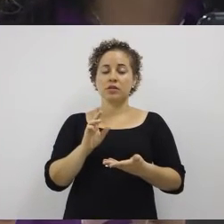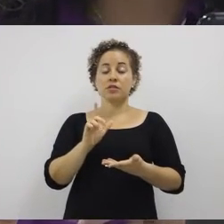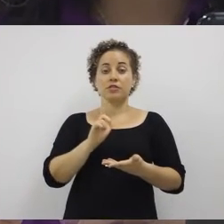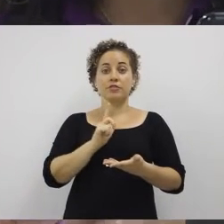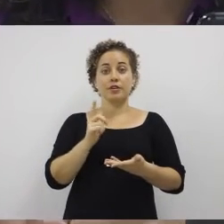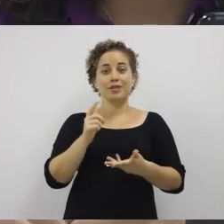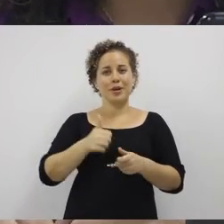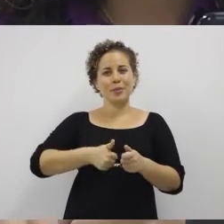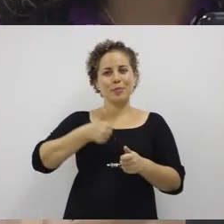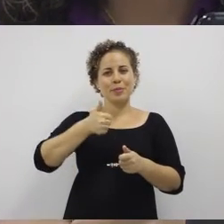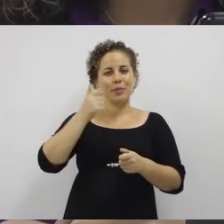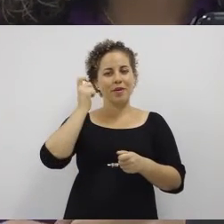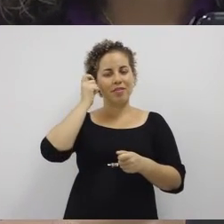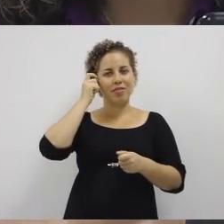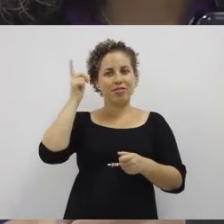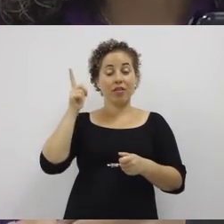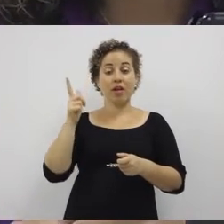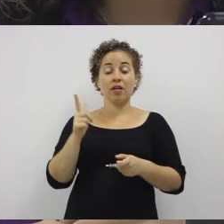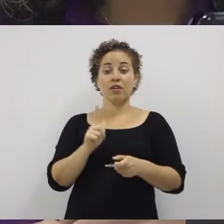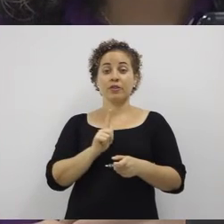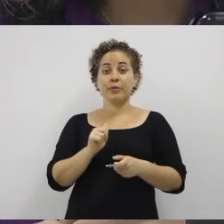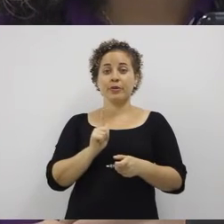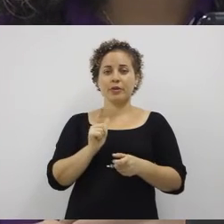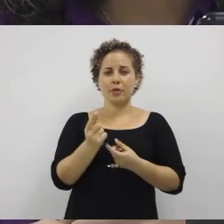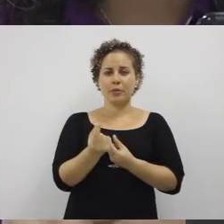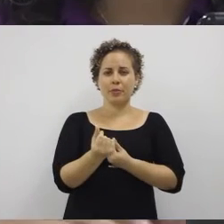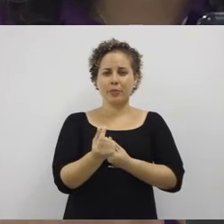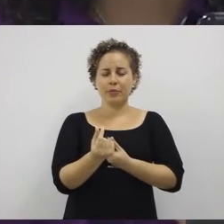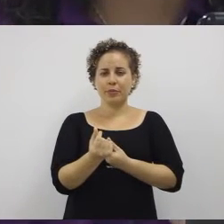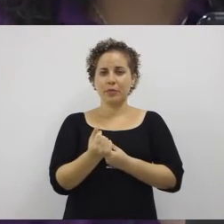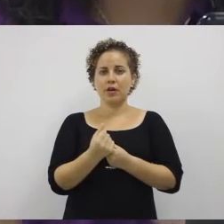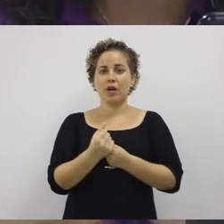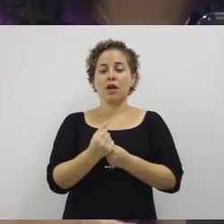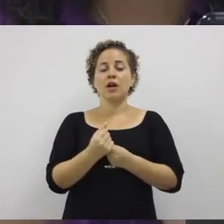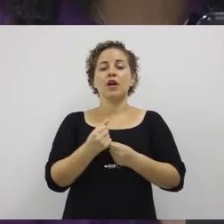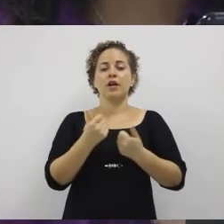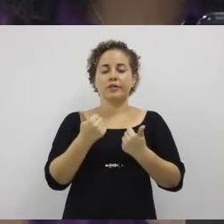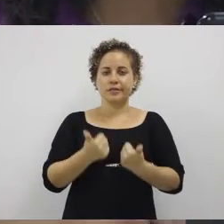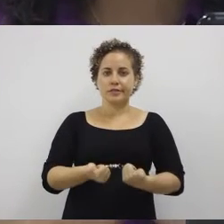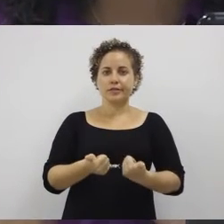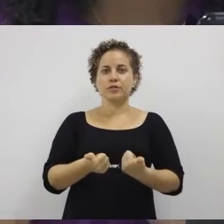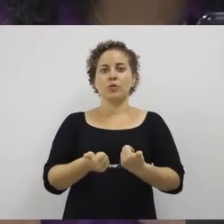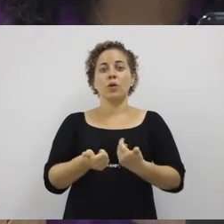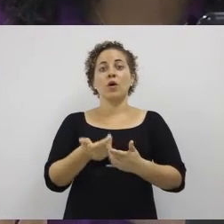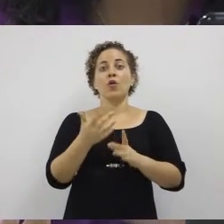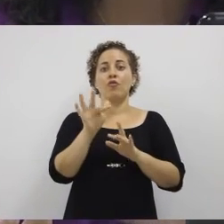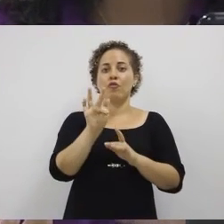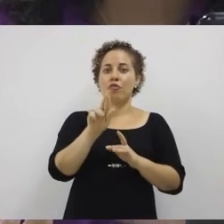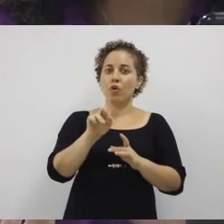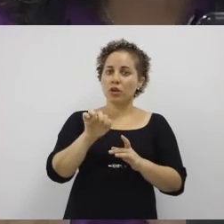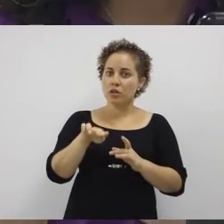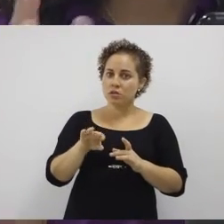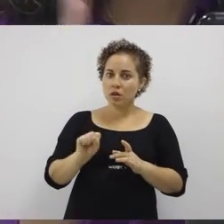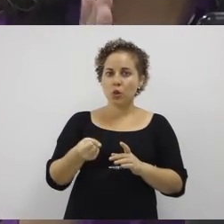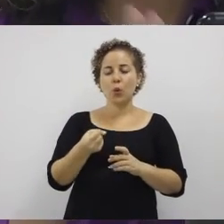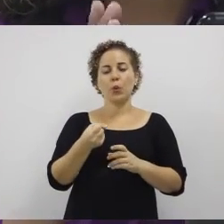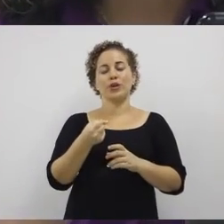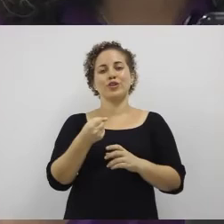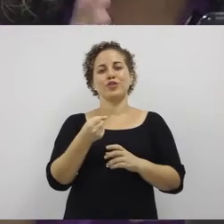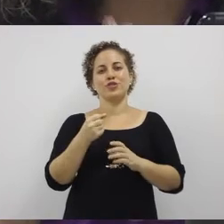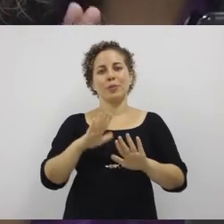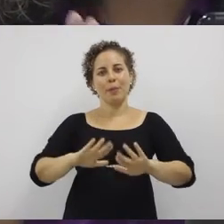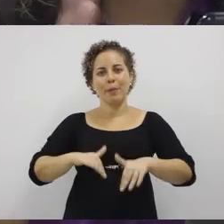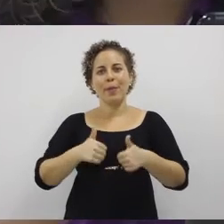reforçar a premissa de que o ideal é que haja menos fornecedores, para que se possa ter um melhor relacionamento com esses fornecedores e